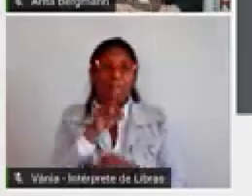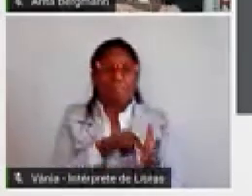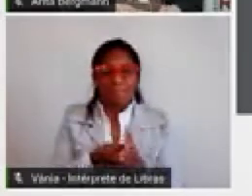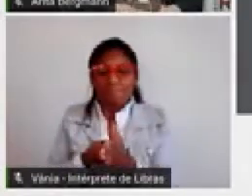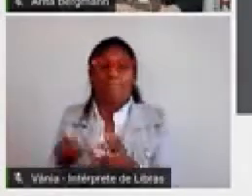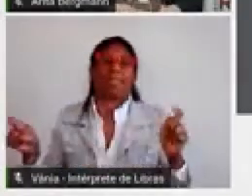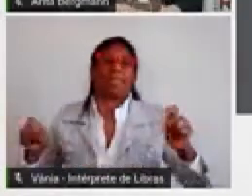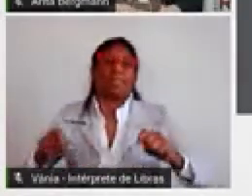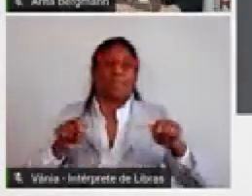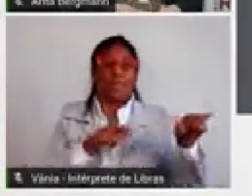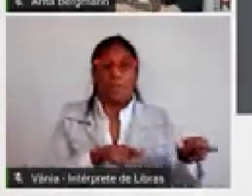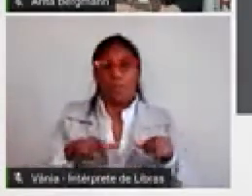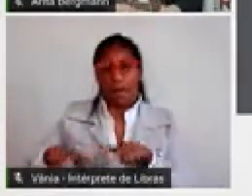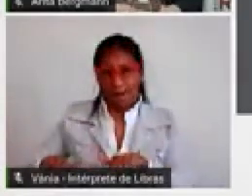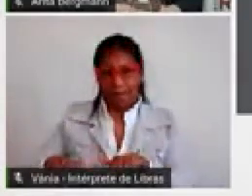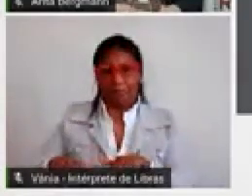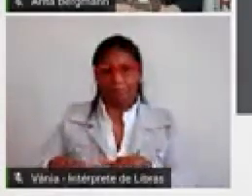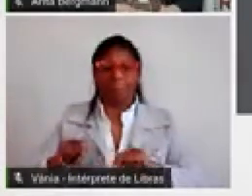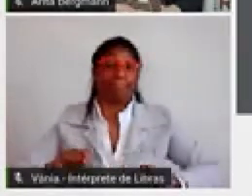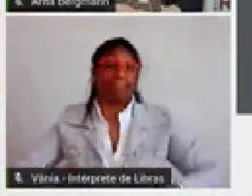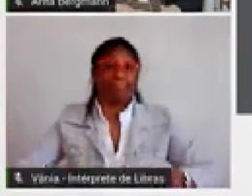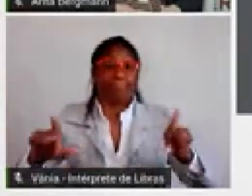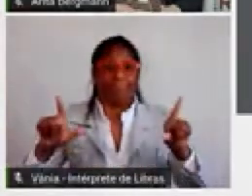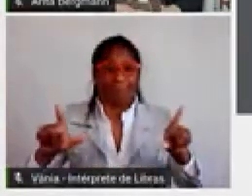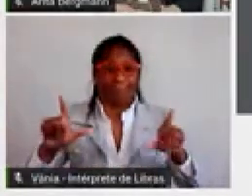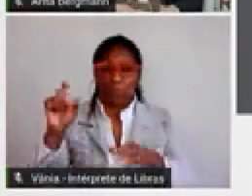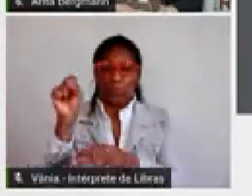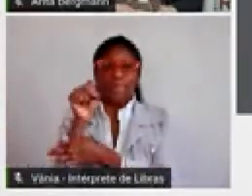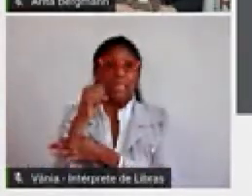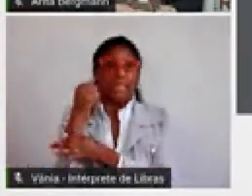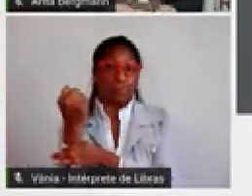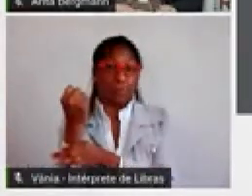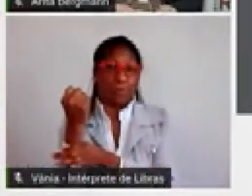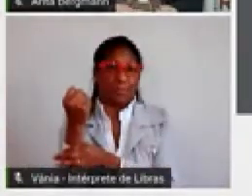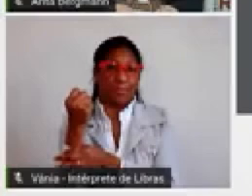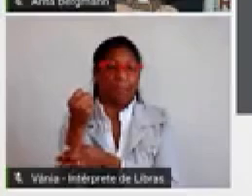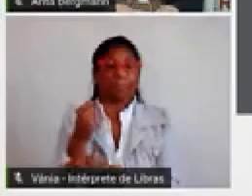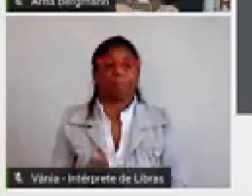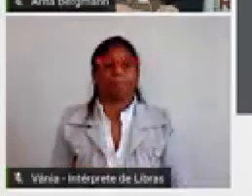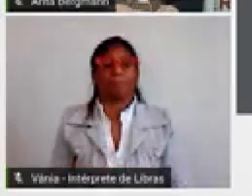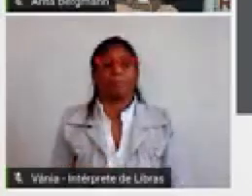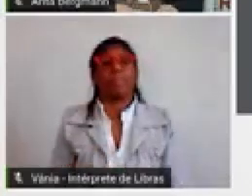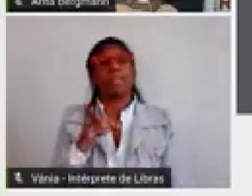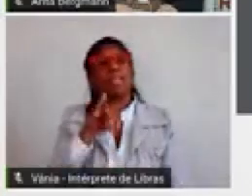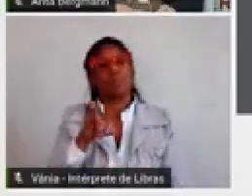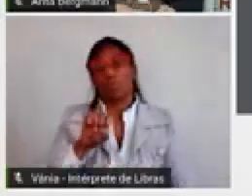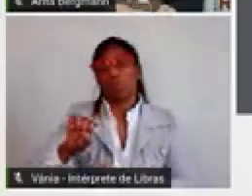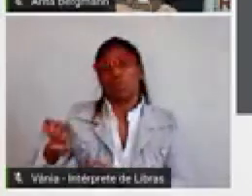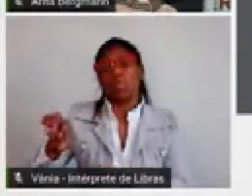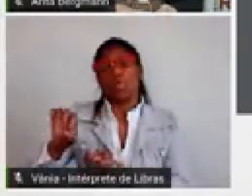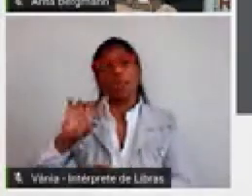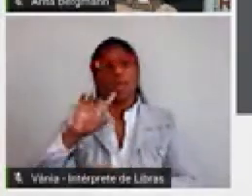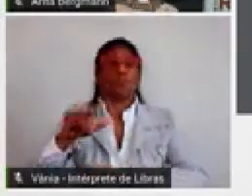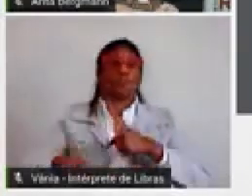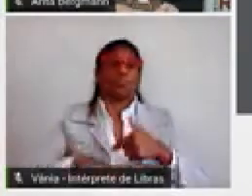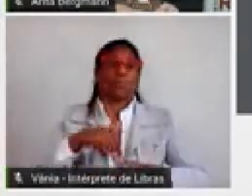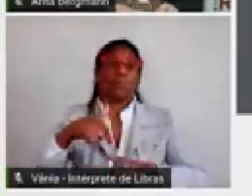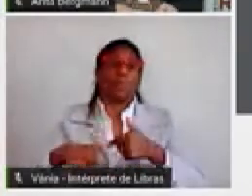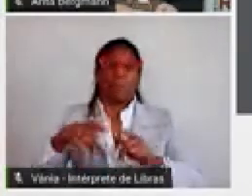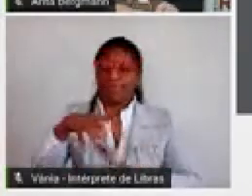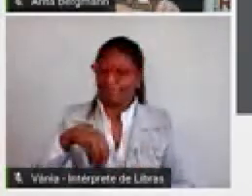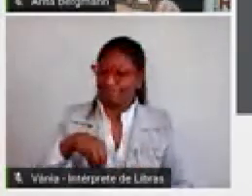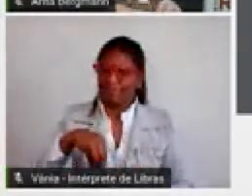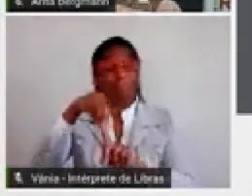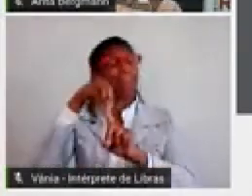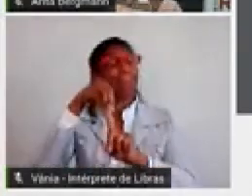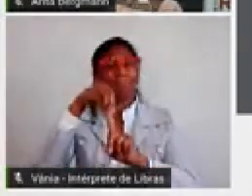e respeitando o distanciamento social. Nas primeiras semanas, deve ser realizado um revezamento, que terá como foco os alunos que não estão